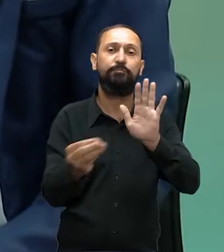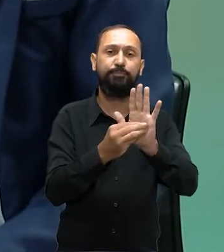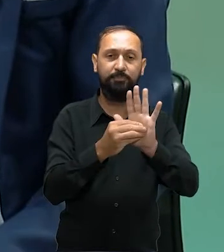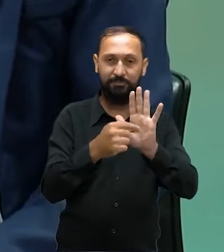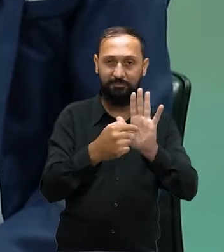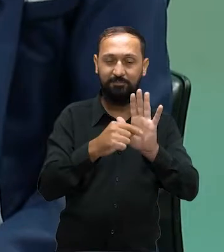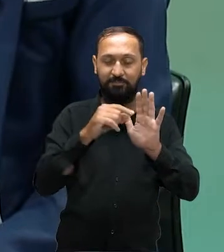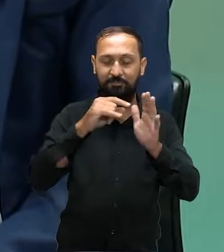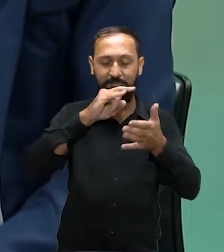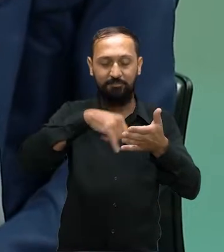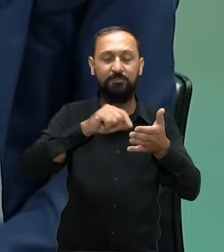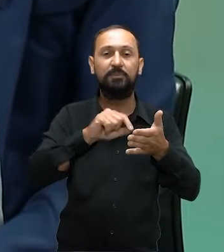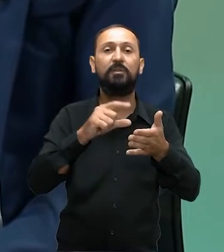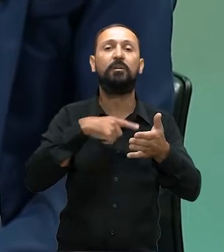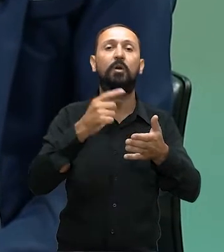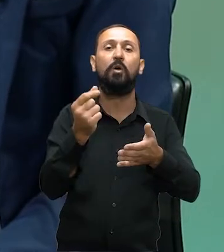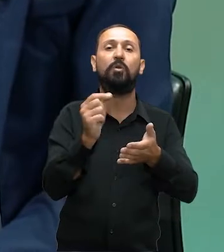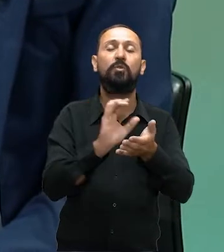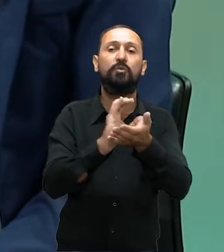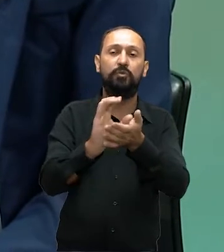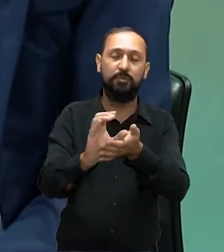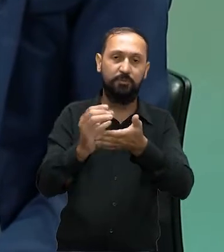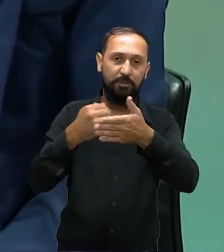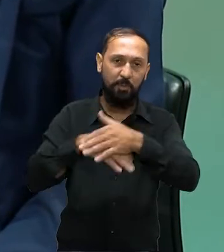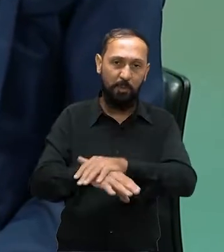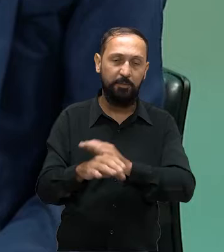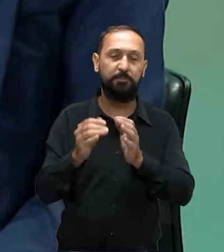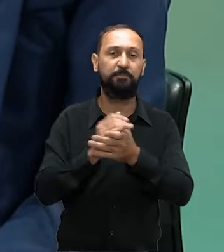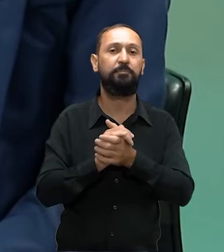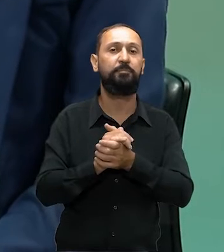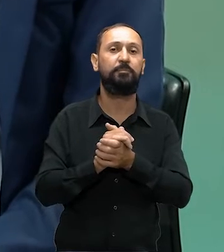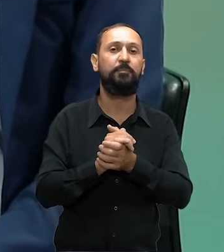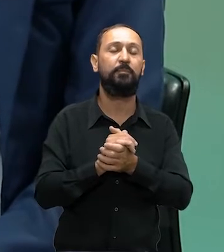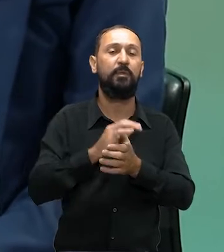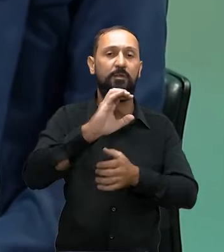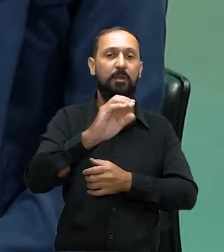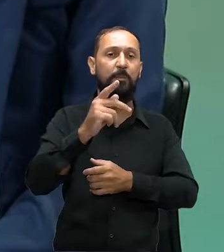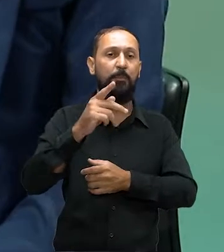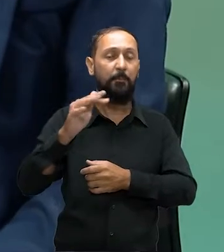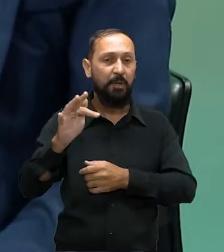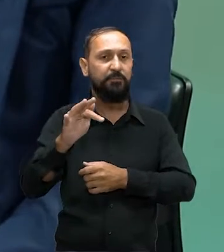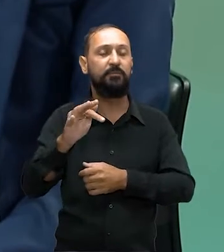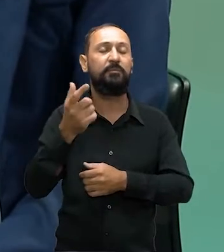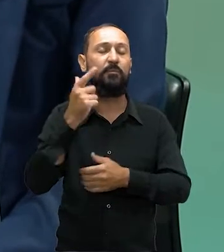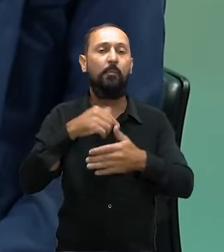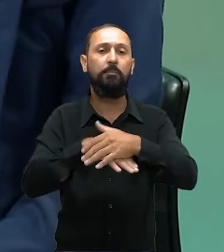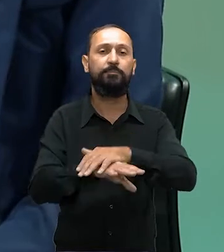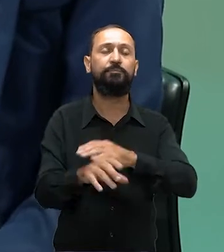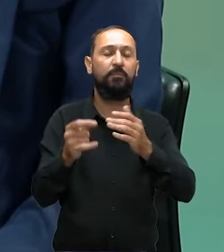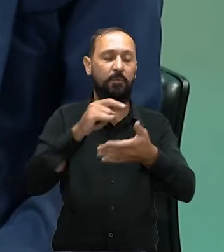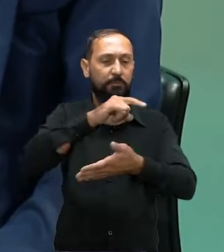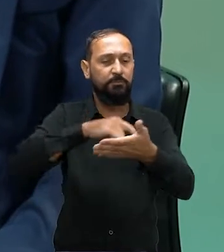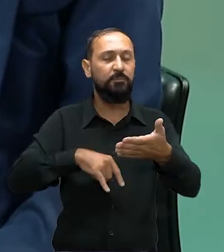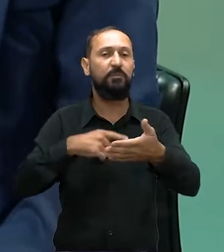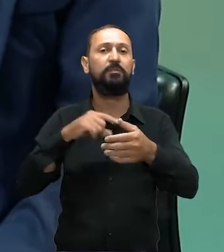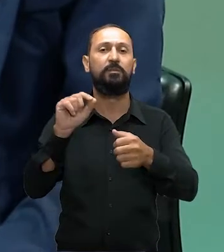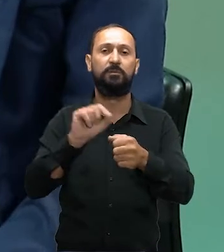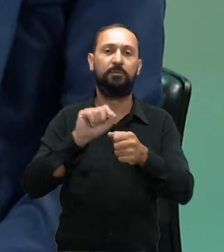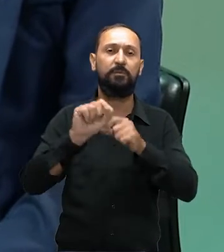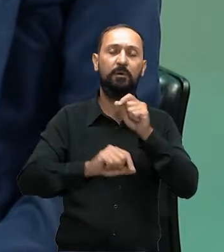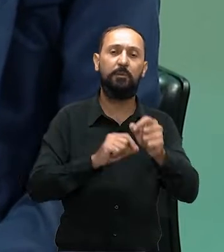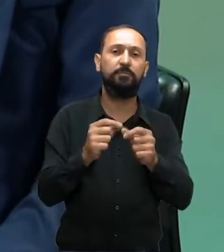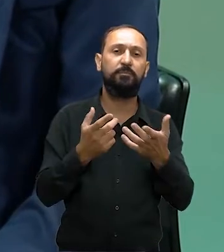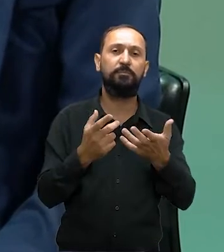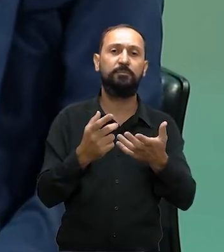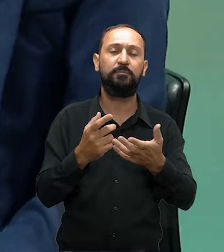coloca o CPF na nota, você está colocando o quê? Dinheiro no cofre, que você colocou o seu CPF, então a nota vai ser emitida,